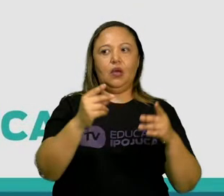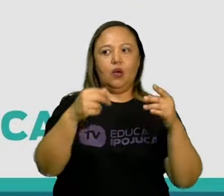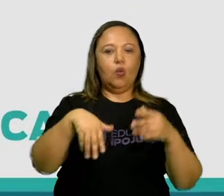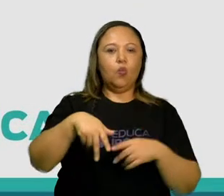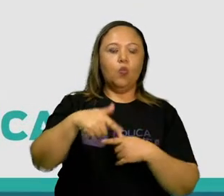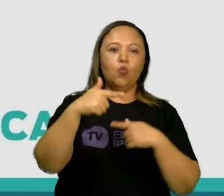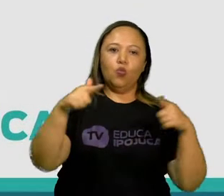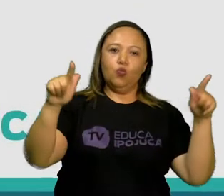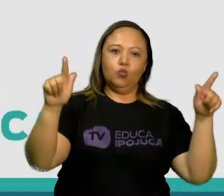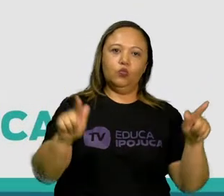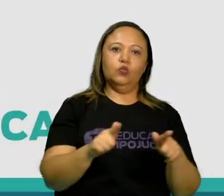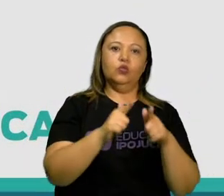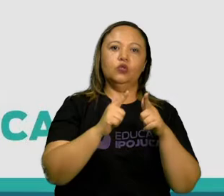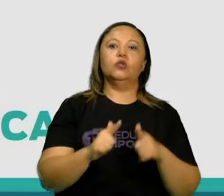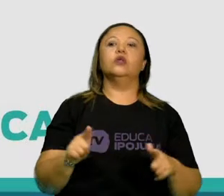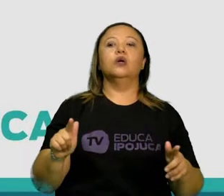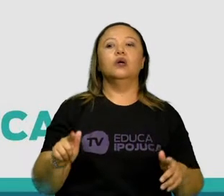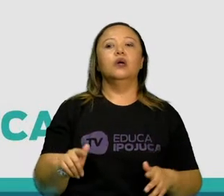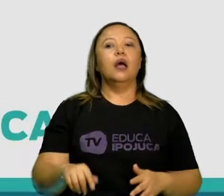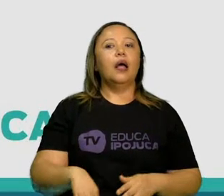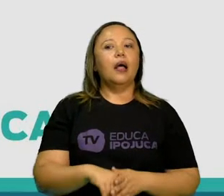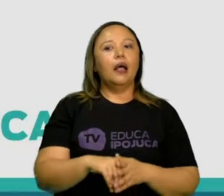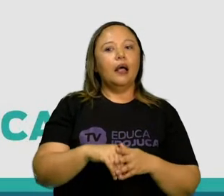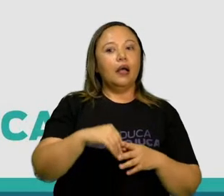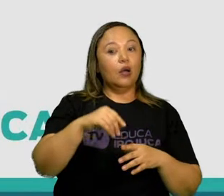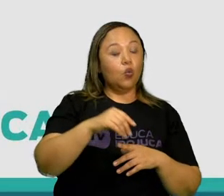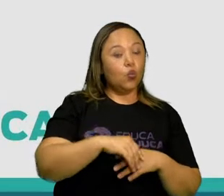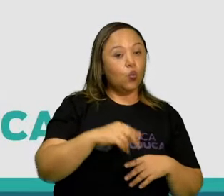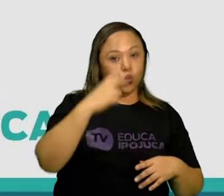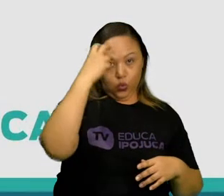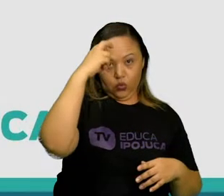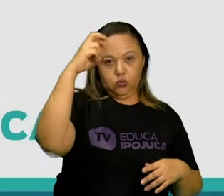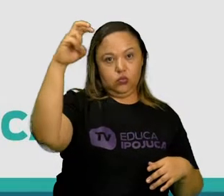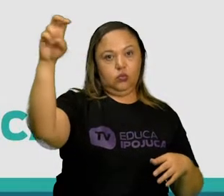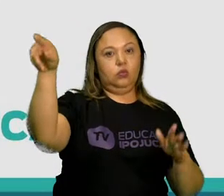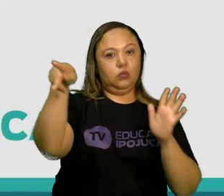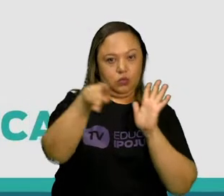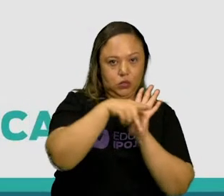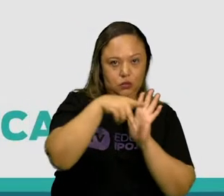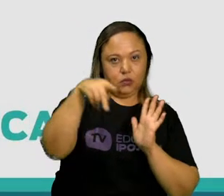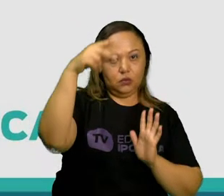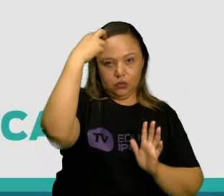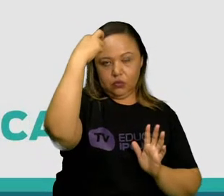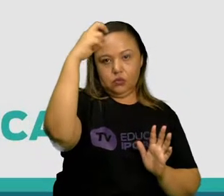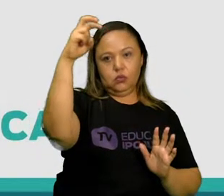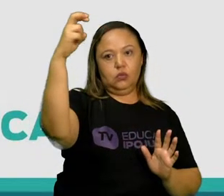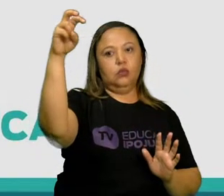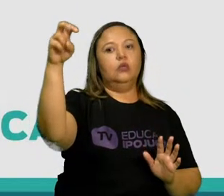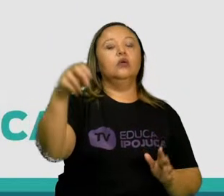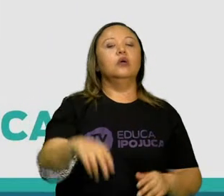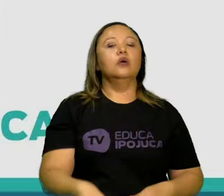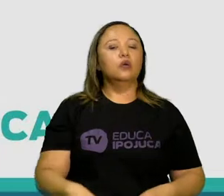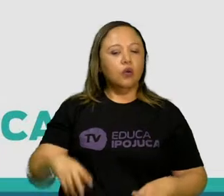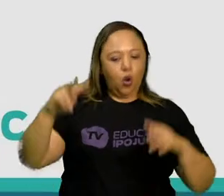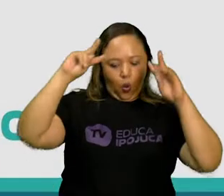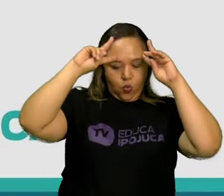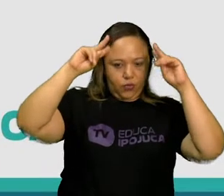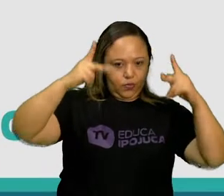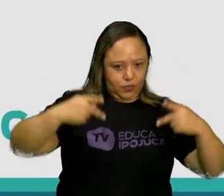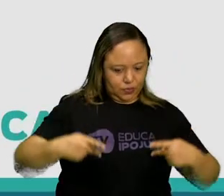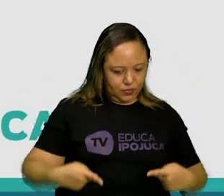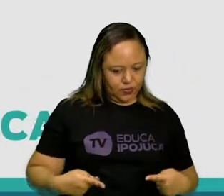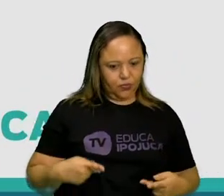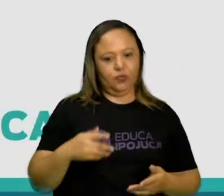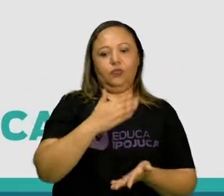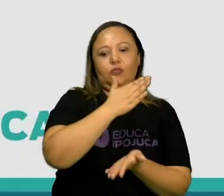existiu como produção cultural, pois, de acordo com estudos científicos, desde que o ser humano começou a se